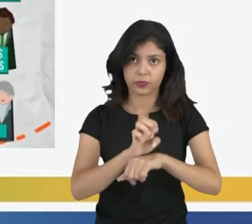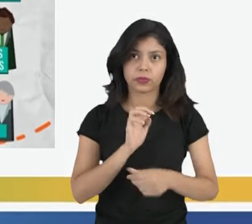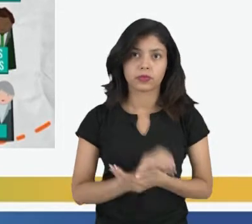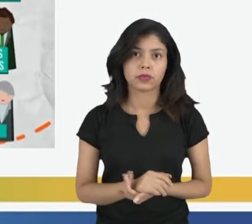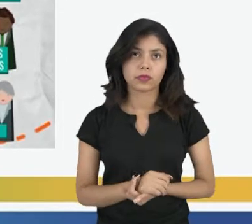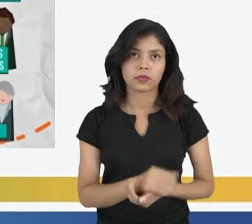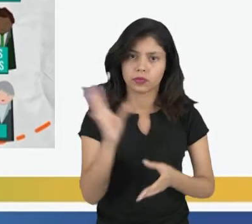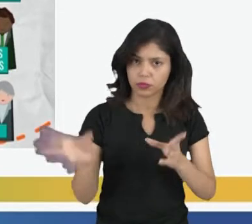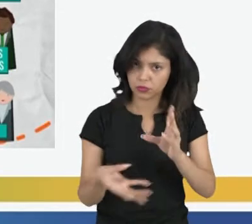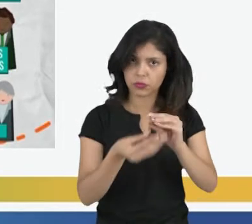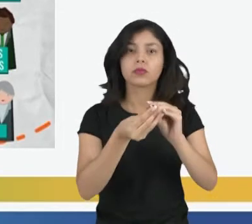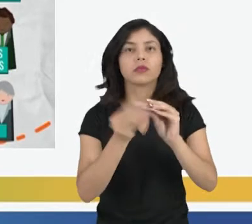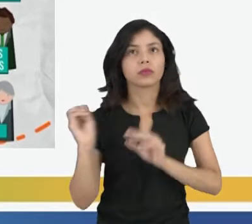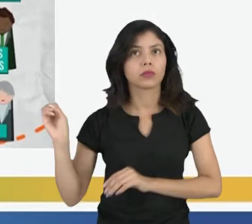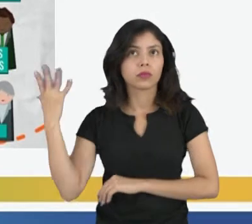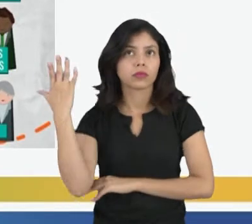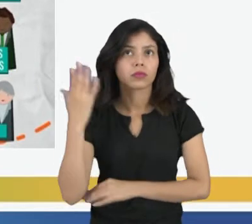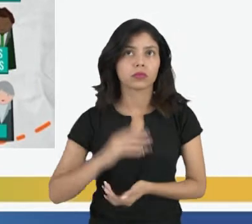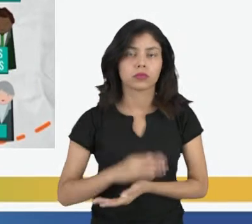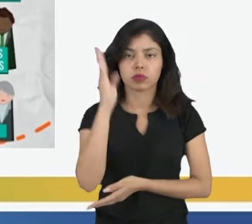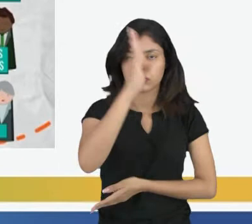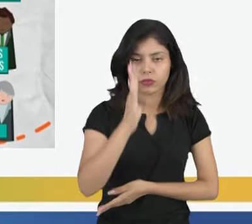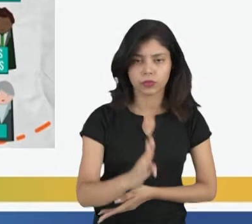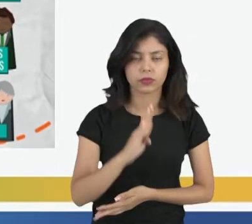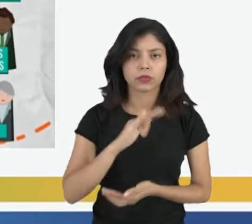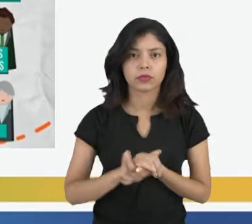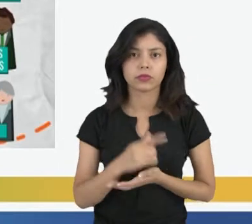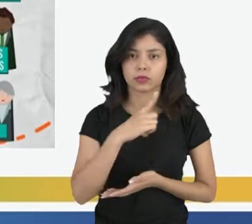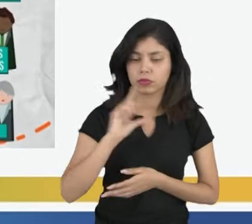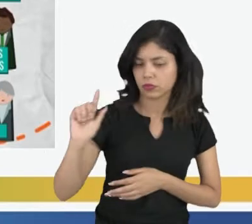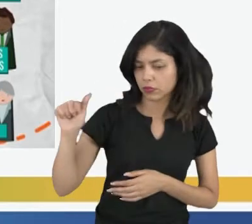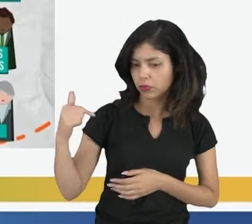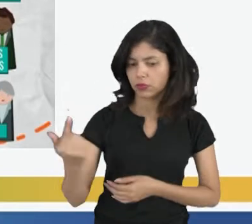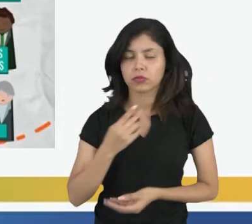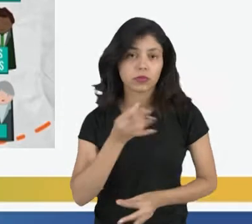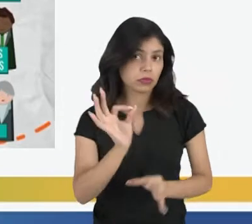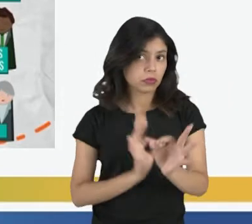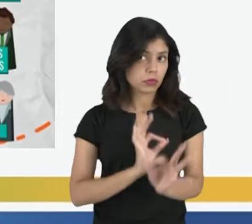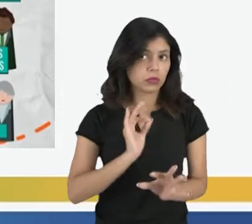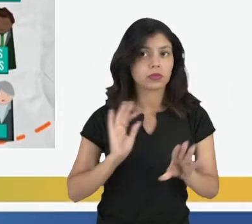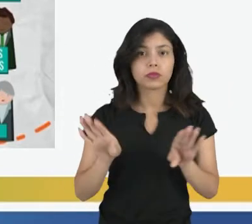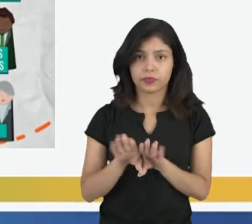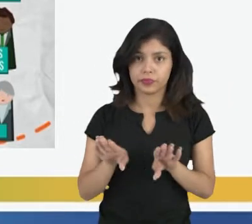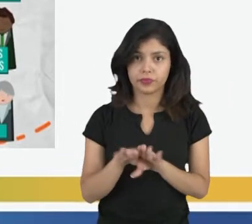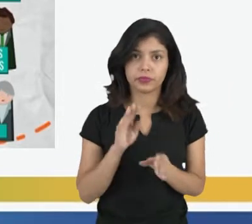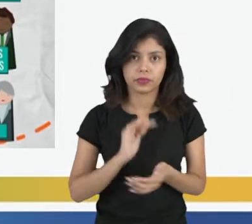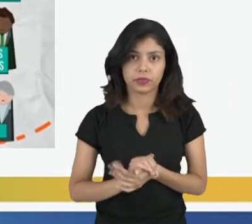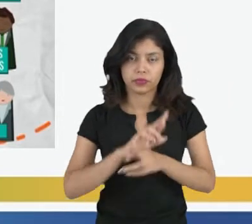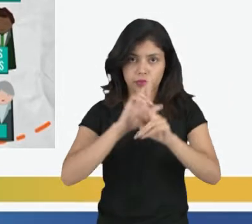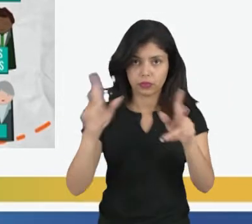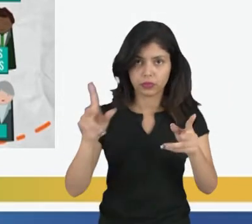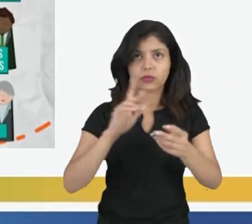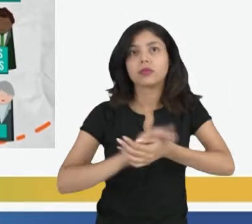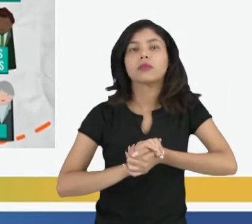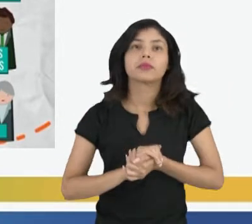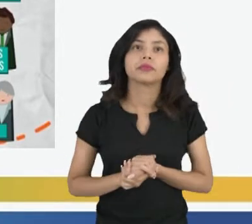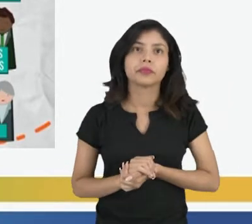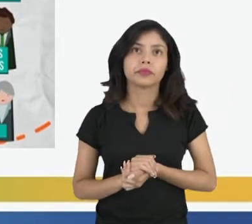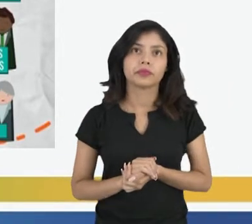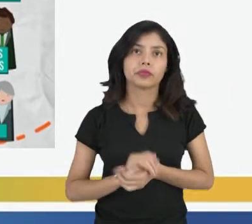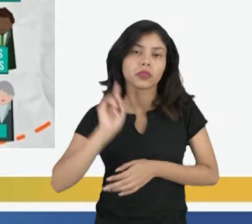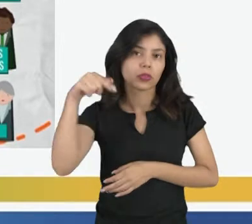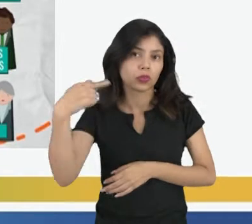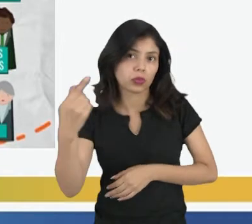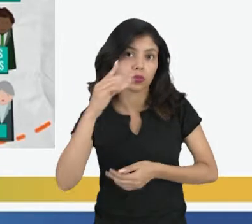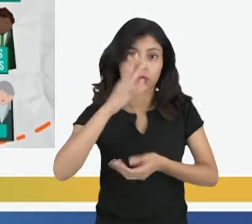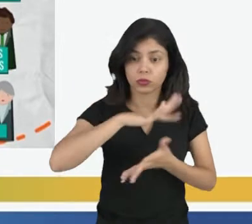e é muito aplicada no caso específico do Brasil existem outras formas de organizações diferenciadas